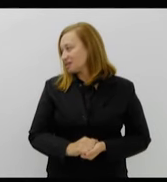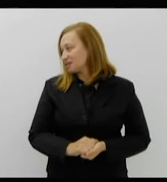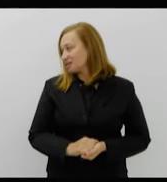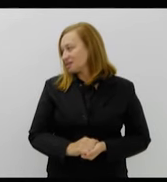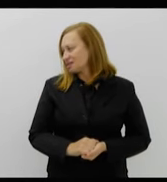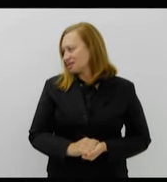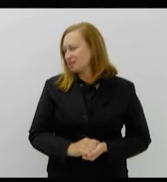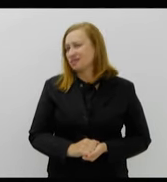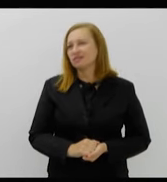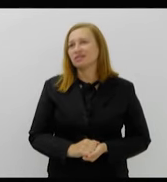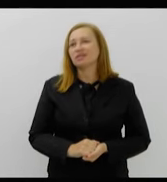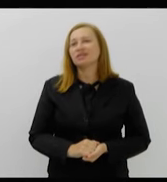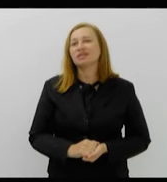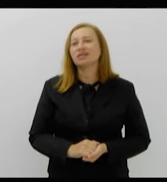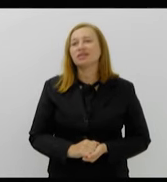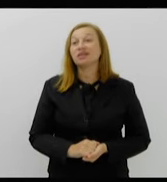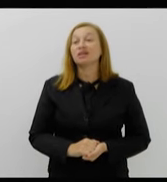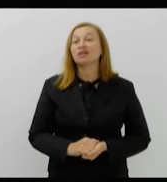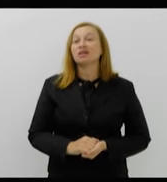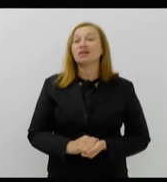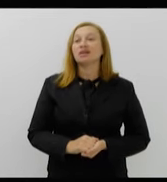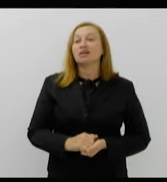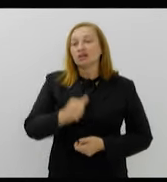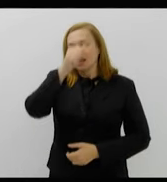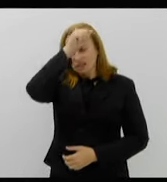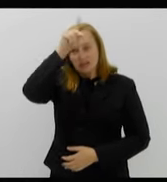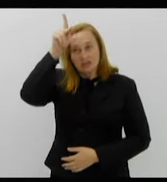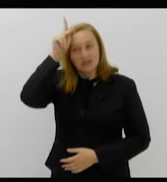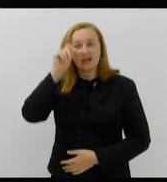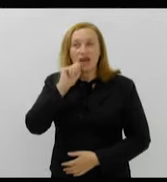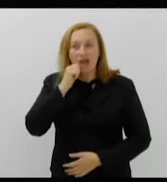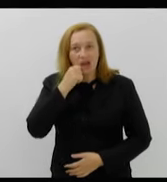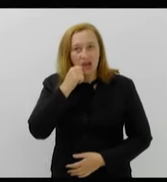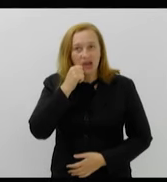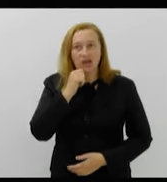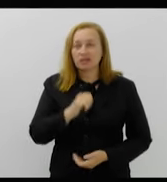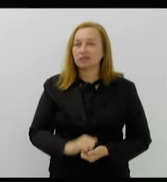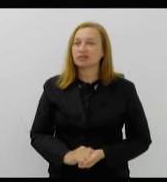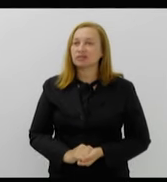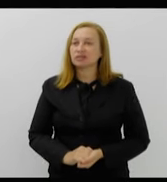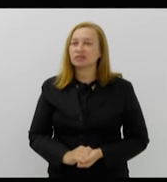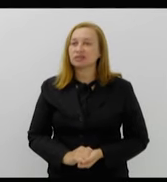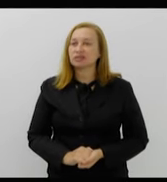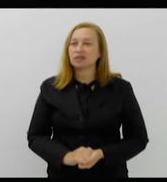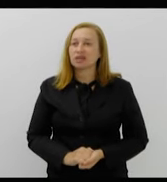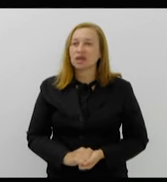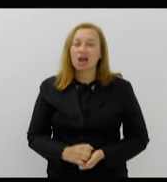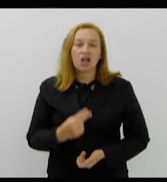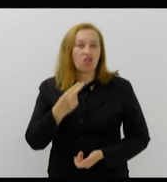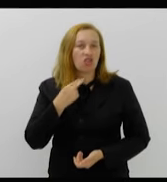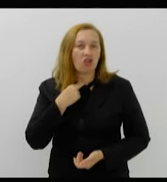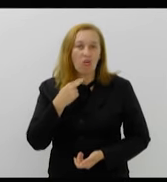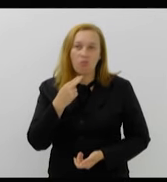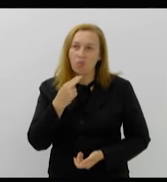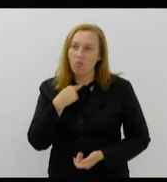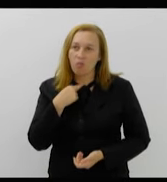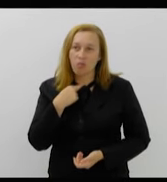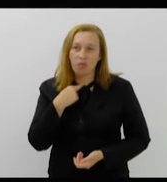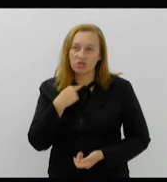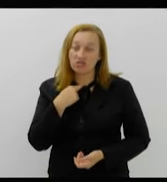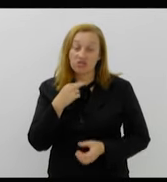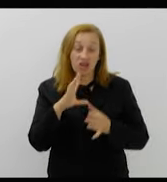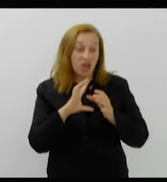Legislativa que o prefeito Eduardo paaz ele não pode lavar as mãos como